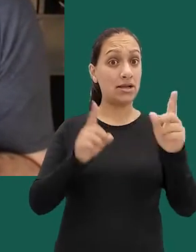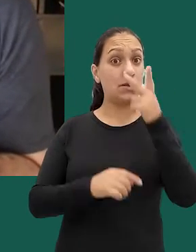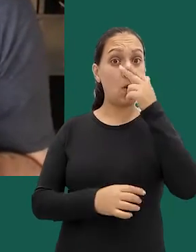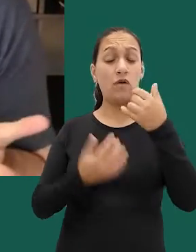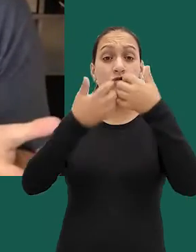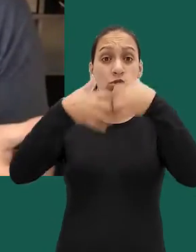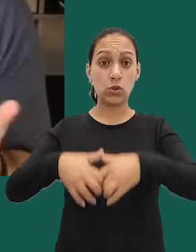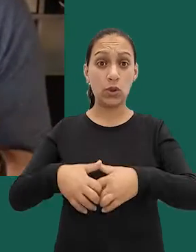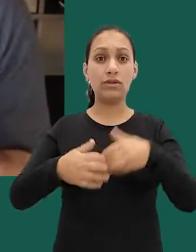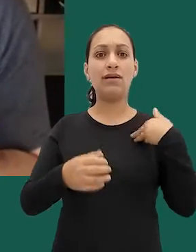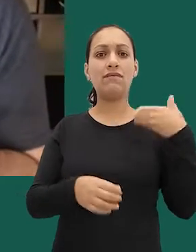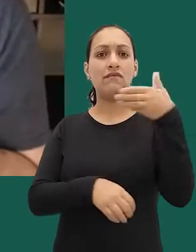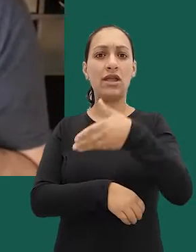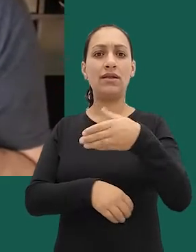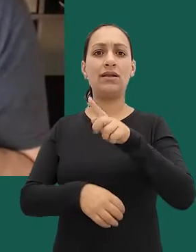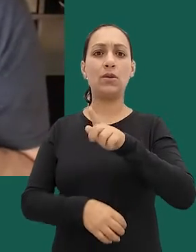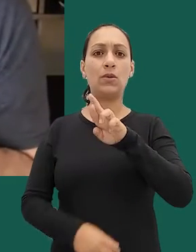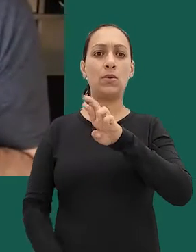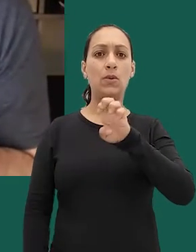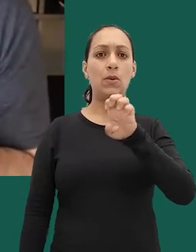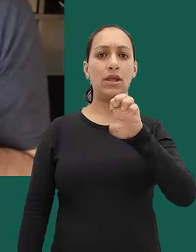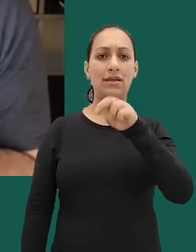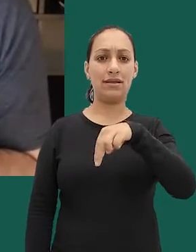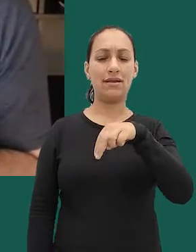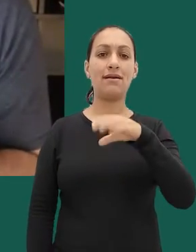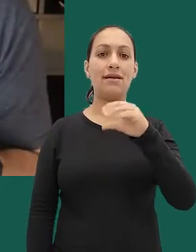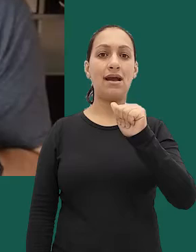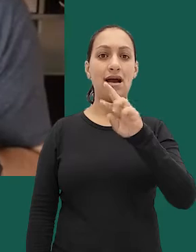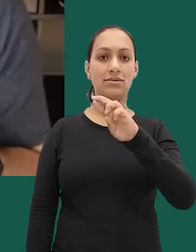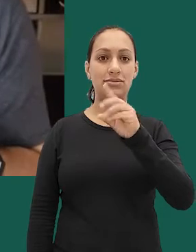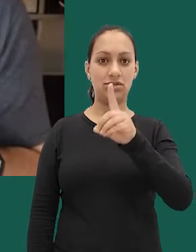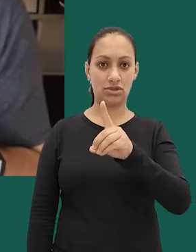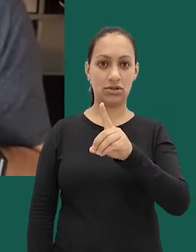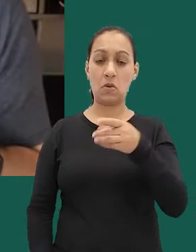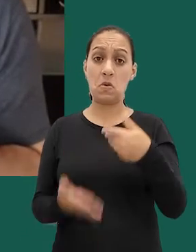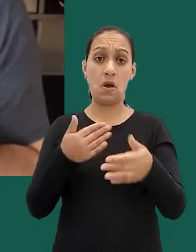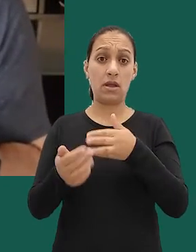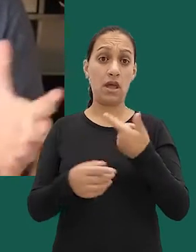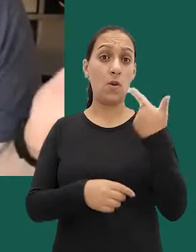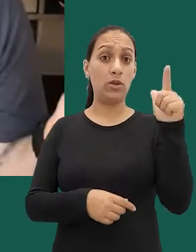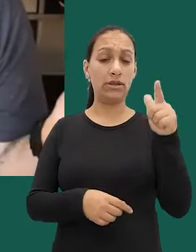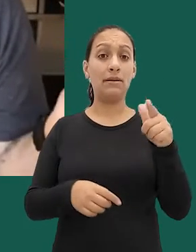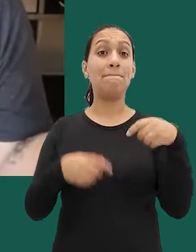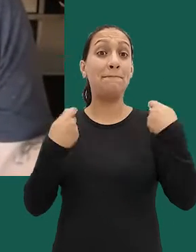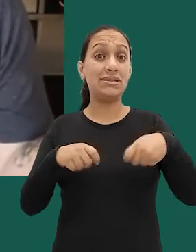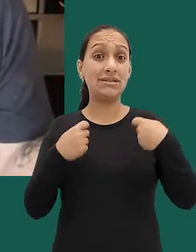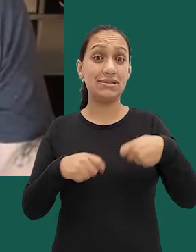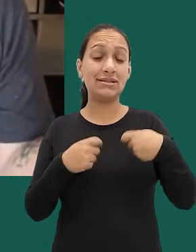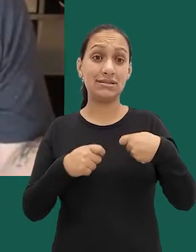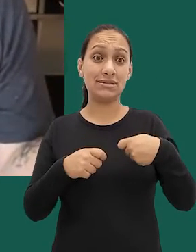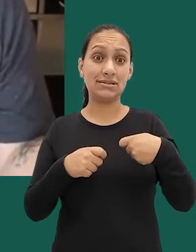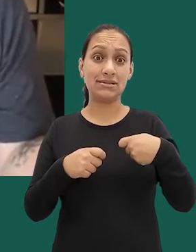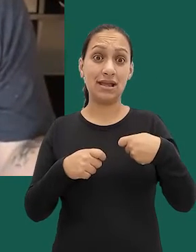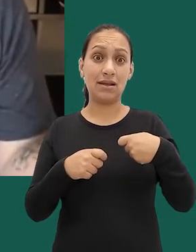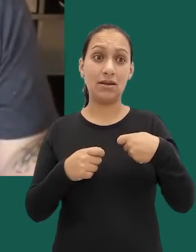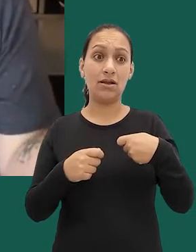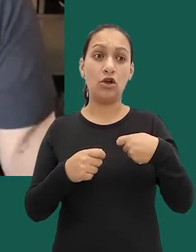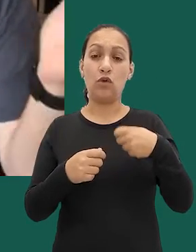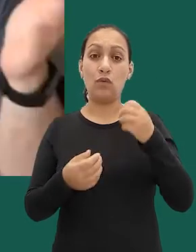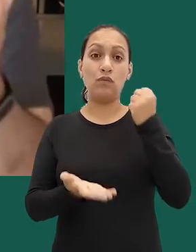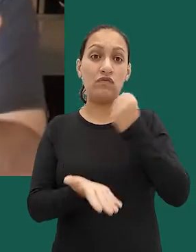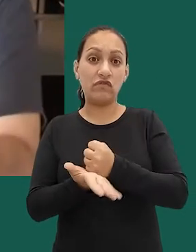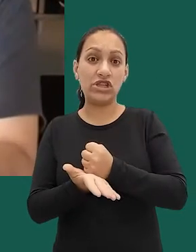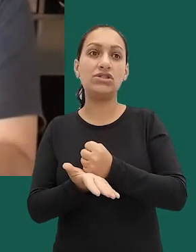aplicar para um visto Green Card ou qualquer outro, é um dos requisitos para o visto. Então, se você está aplicando do Brasil a qualquer outro